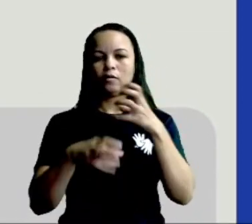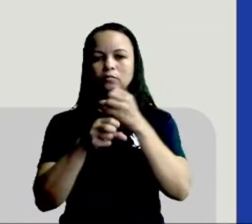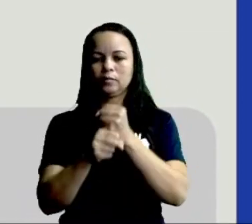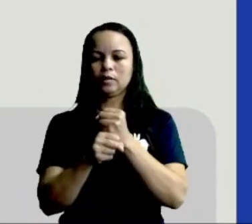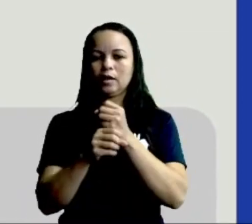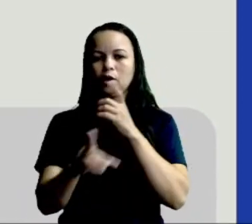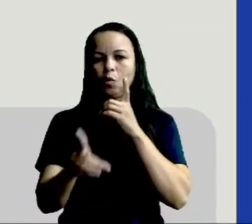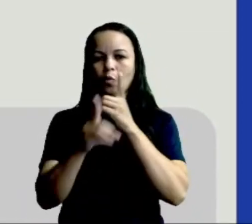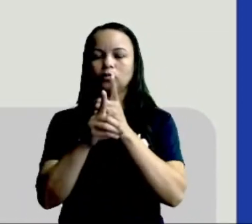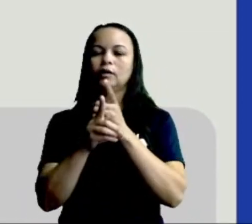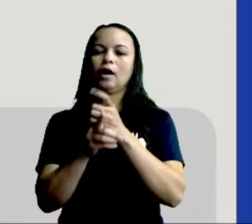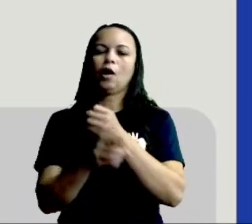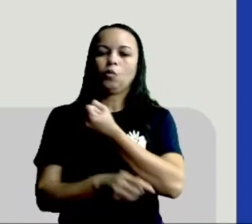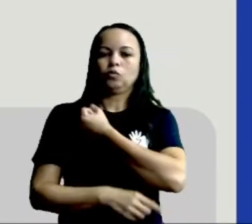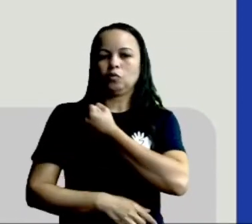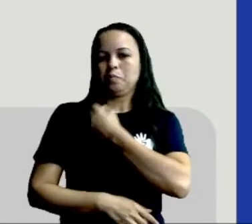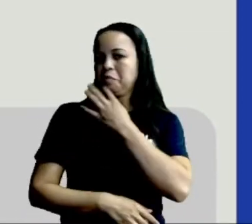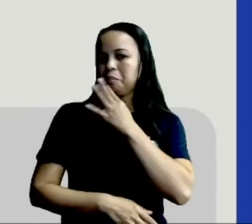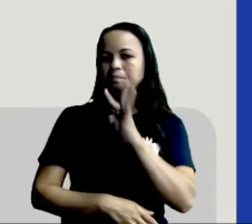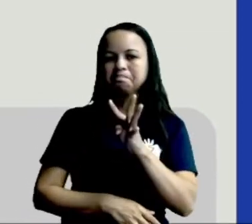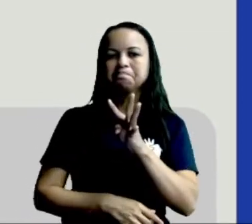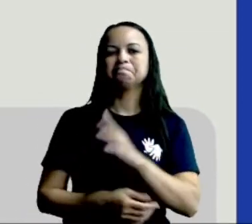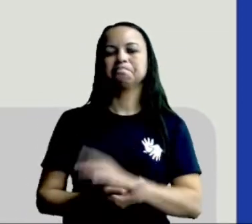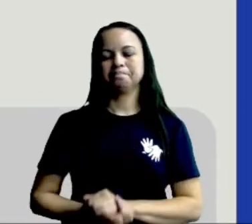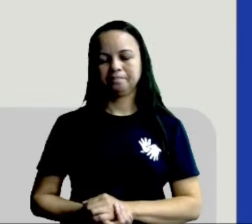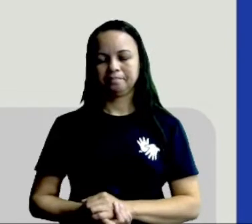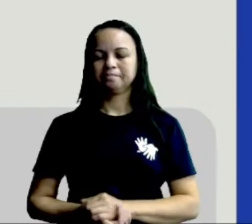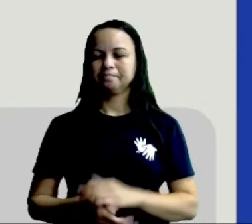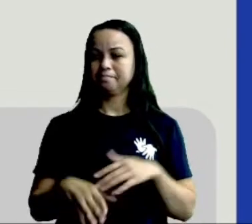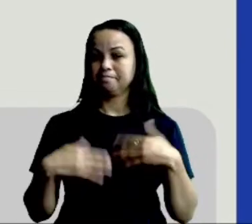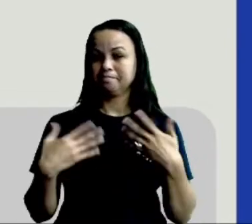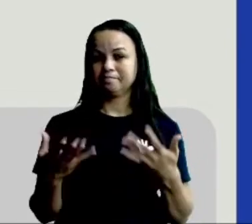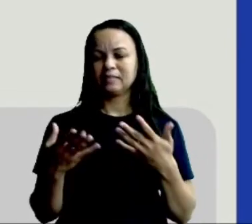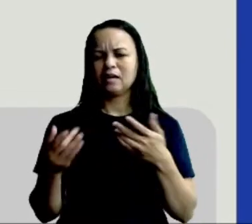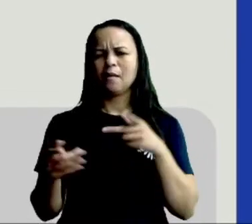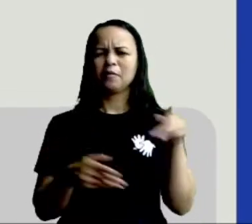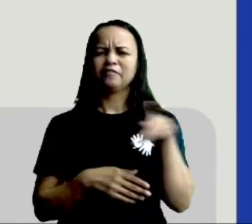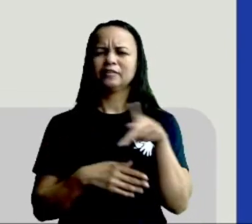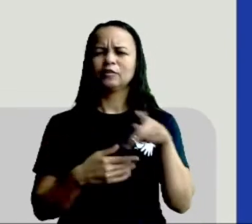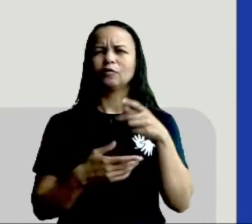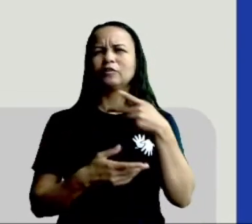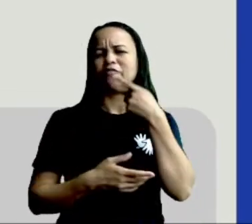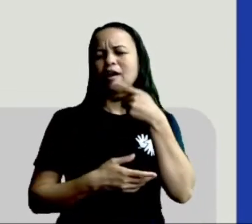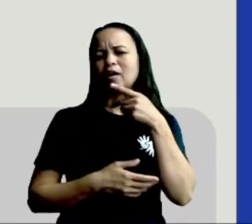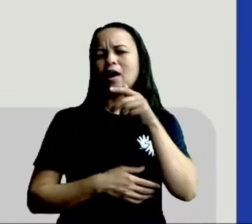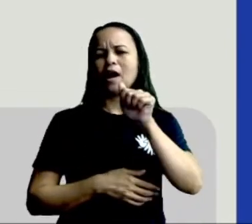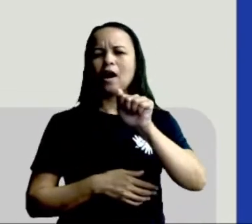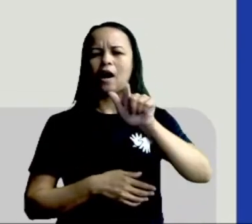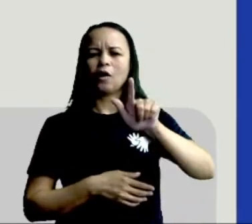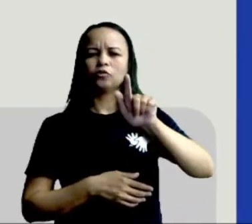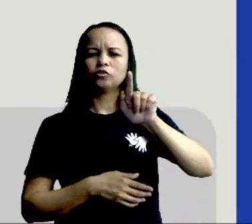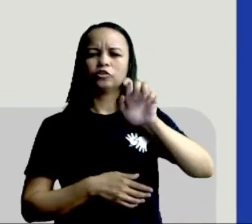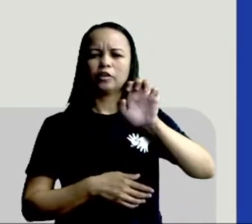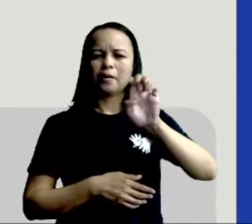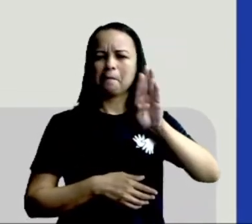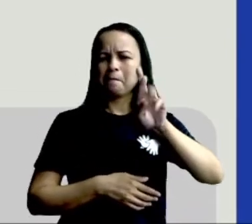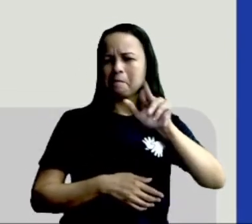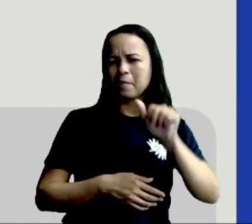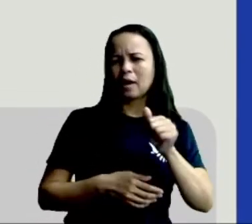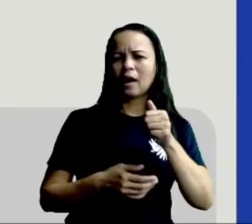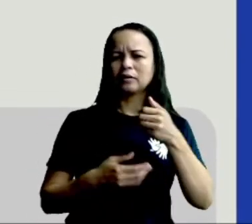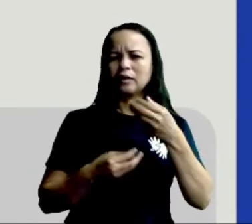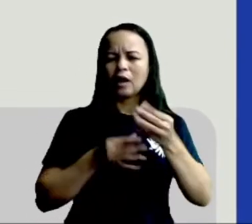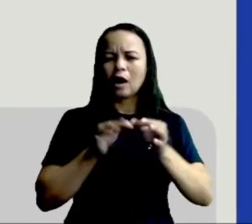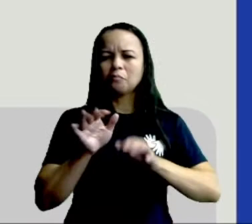valor desconhecido. Olha aí, entra aí essa questão. Ah, professora, quando a senhora falou que era a álgebra que a gente estava tratando, grandeza vem